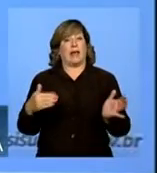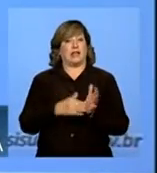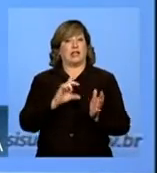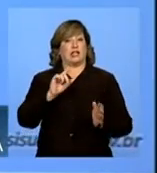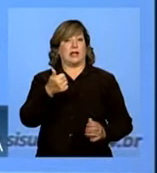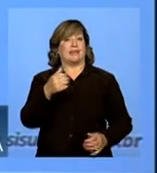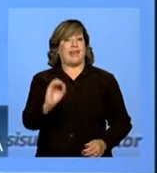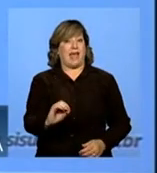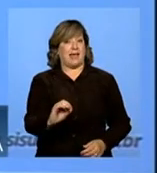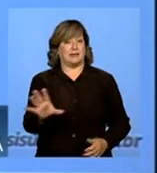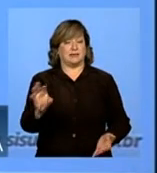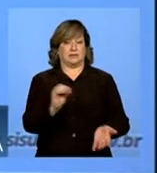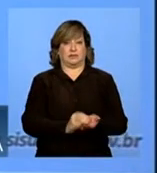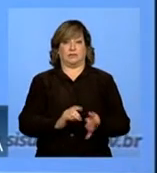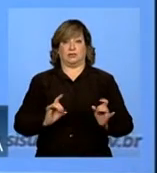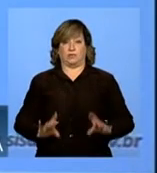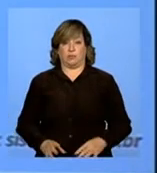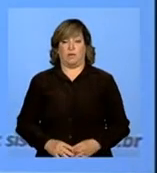dez